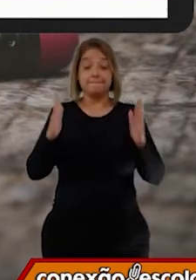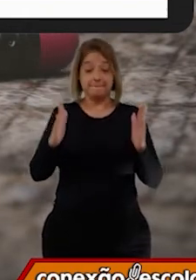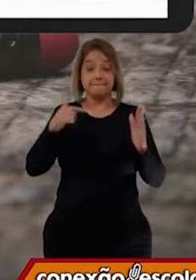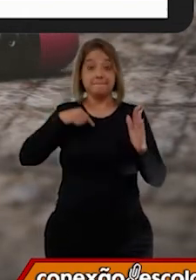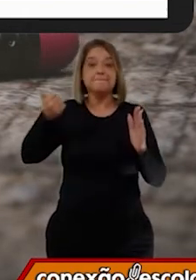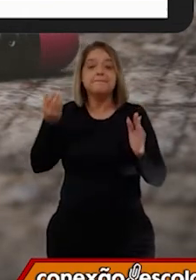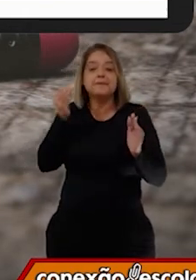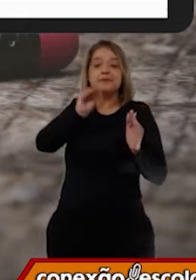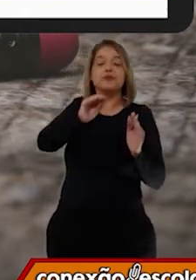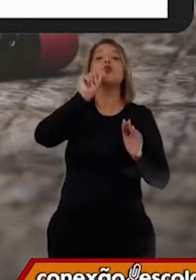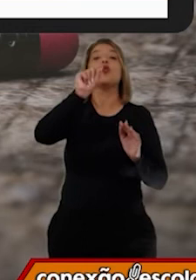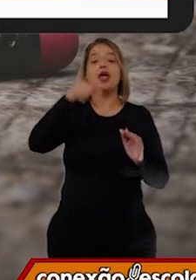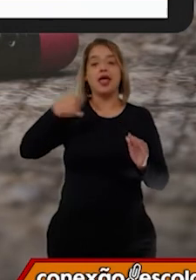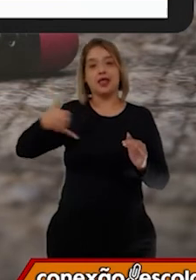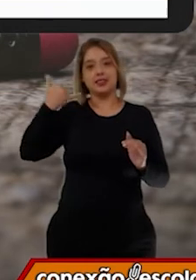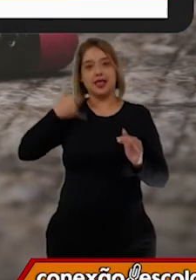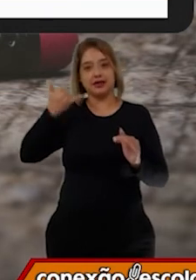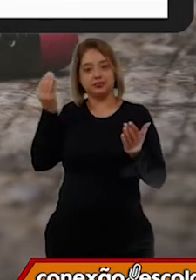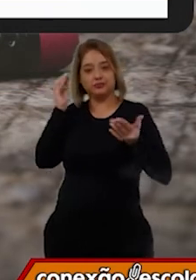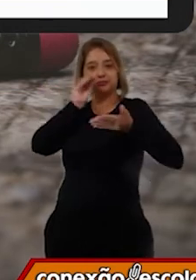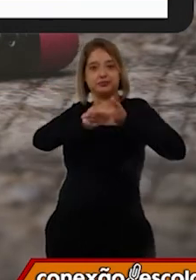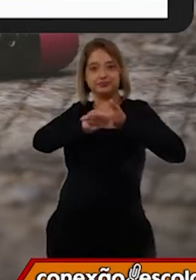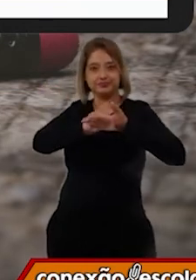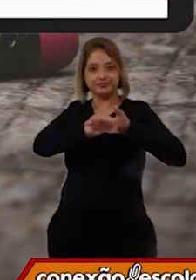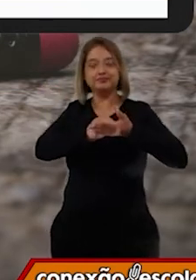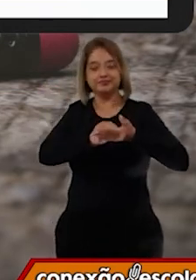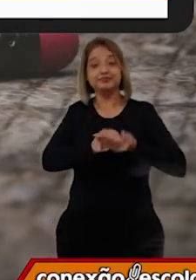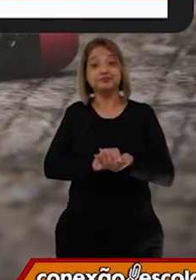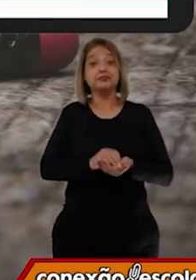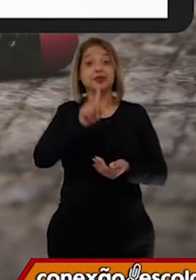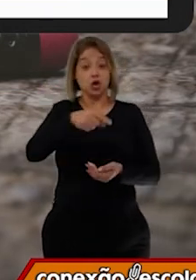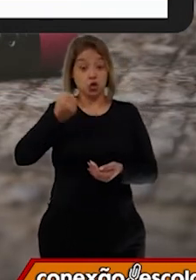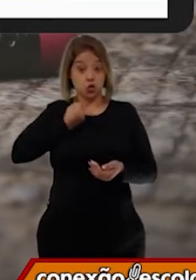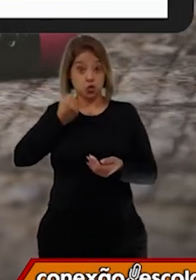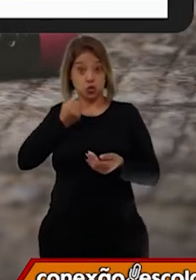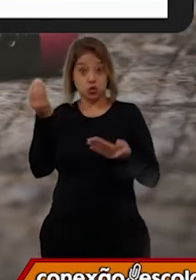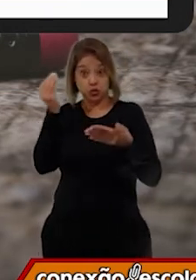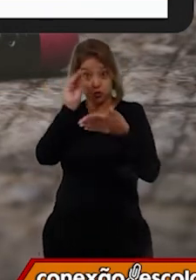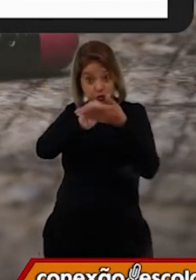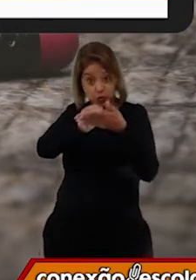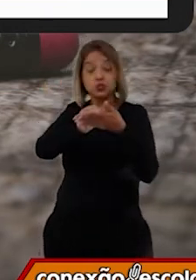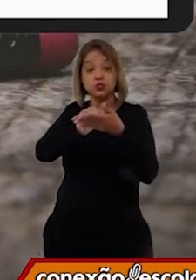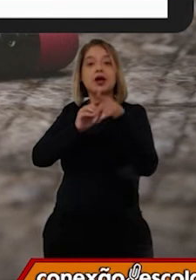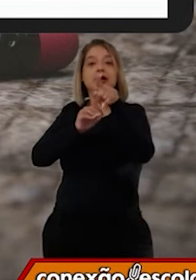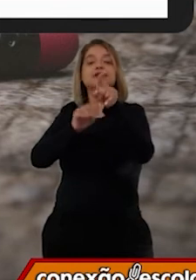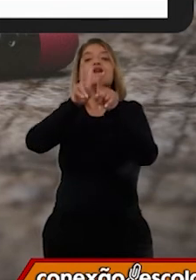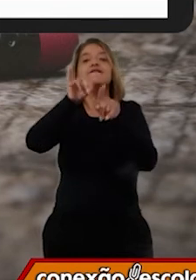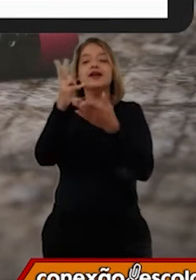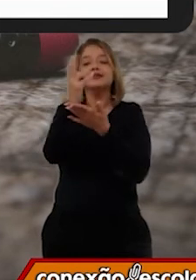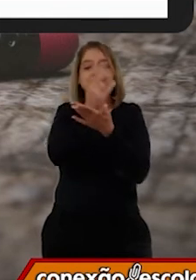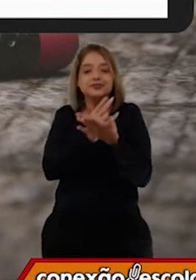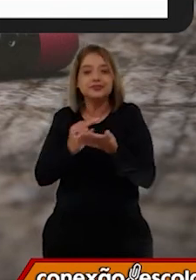sua idade. Se você coloca o número, eu gostaria que você desenhasse